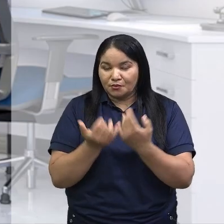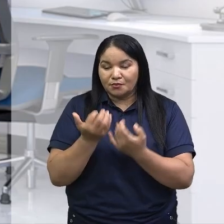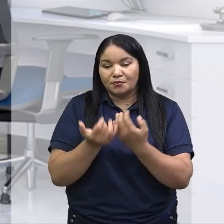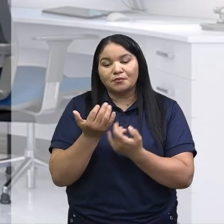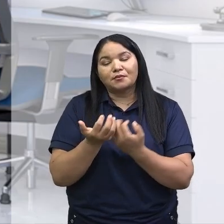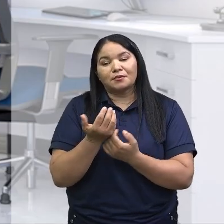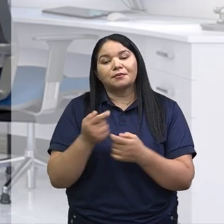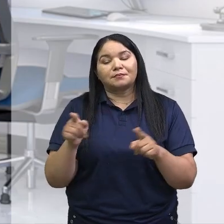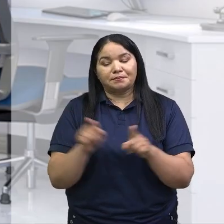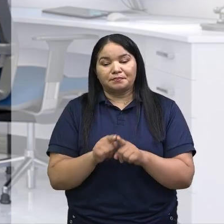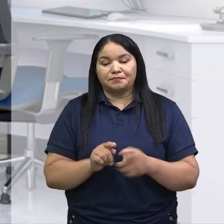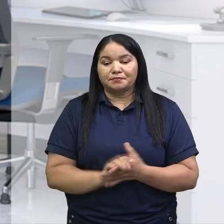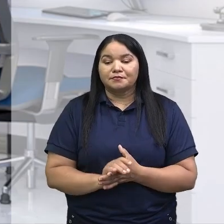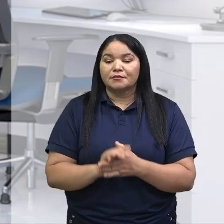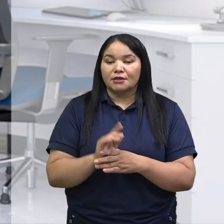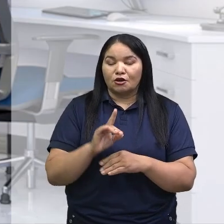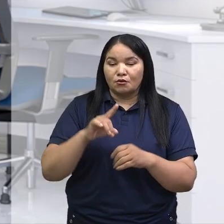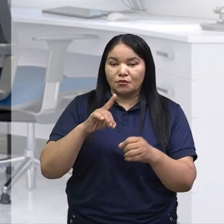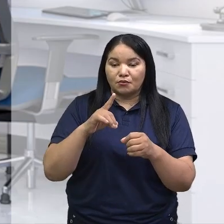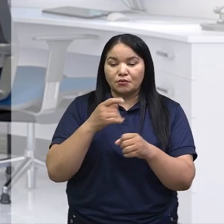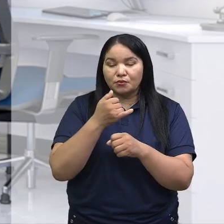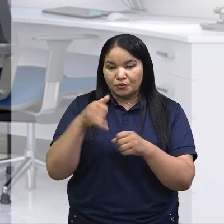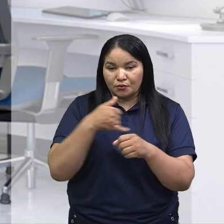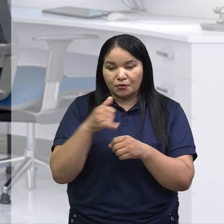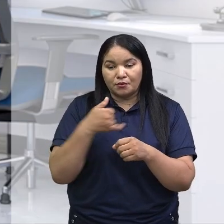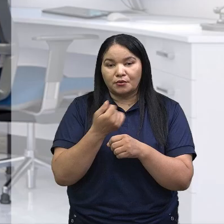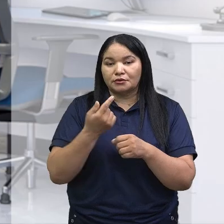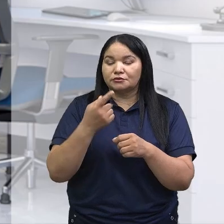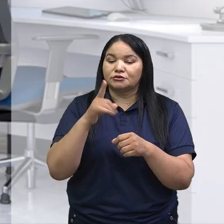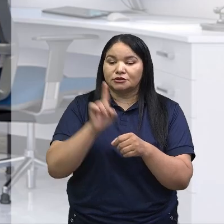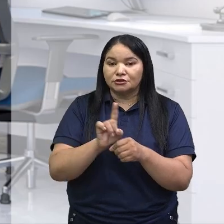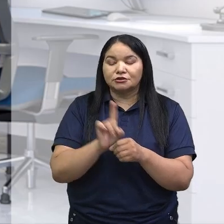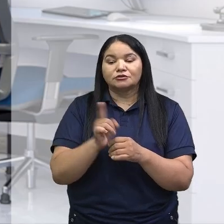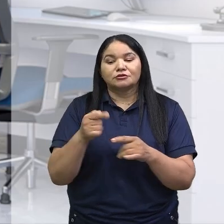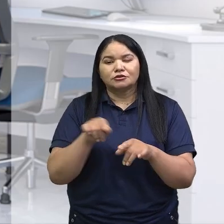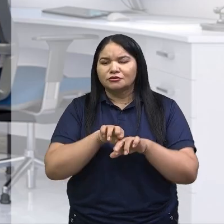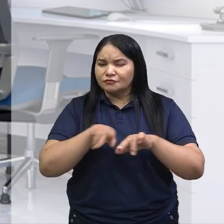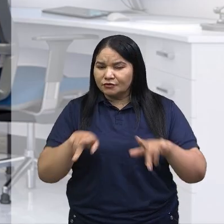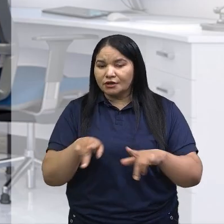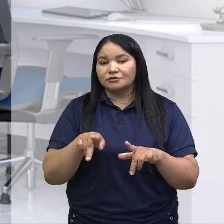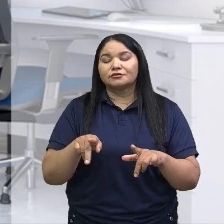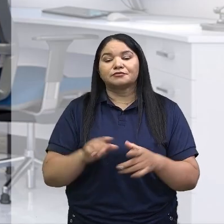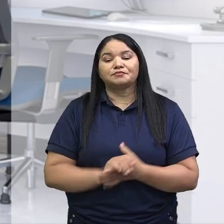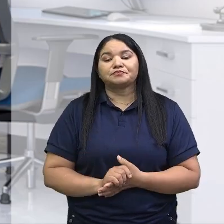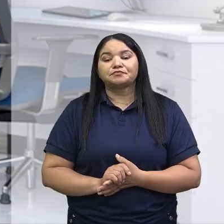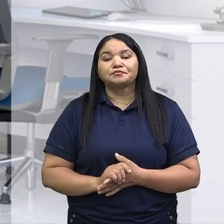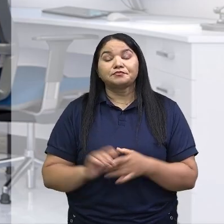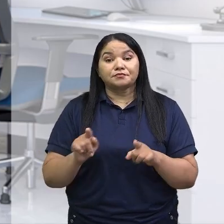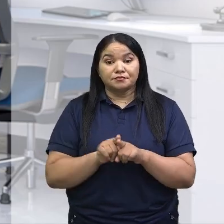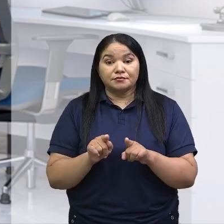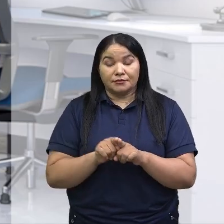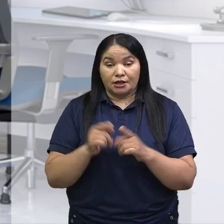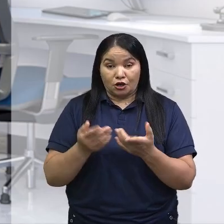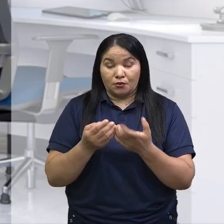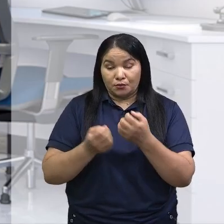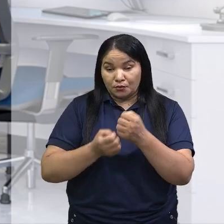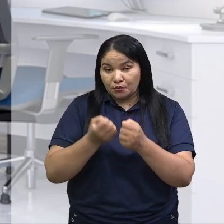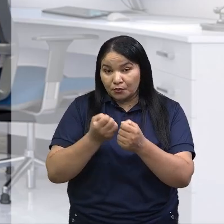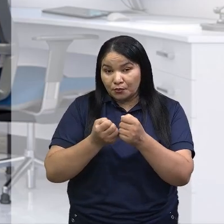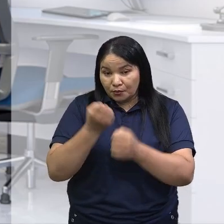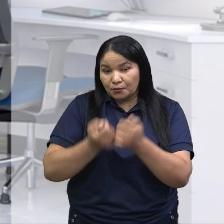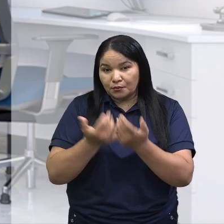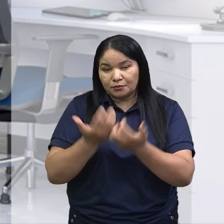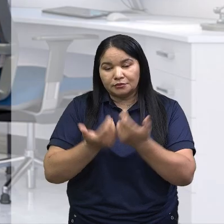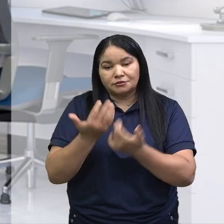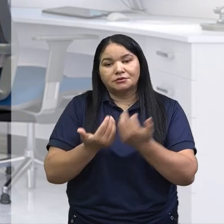de cozinha, óleo diesel e muitos outros subprodutos. E a queima desses combustíveis fósseis gera